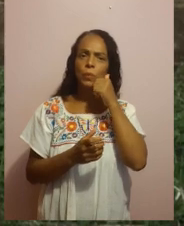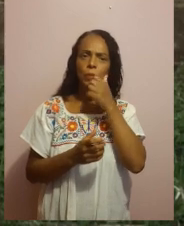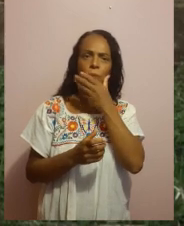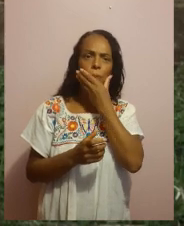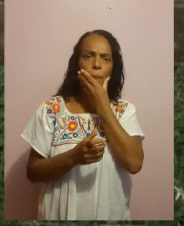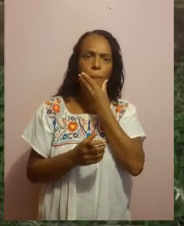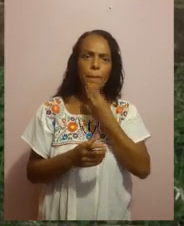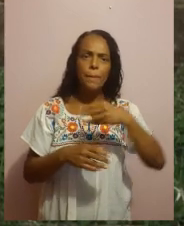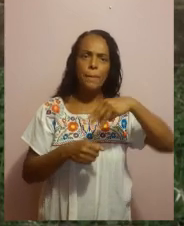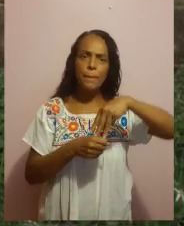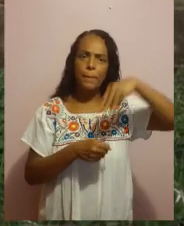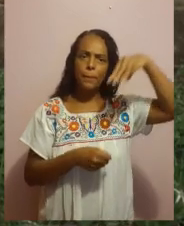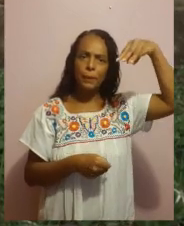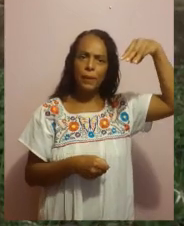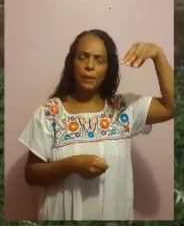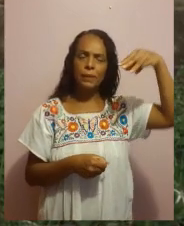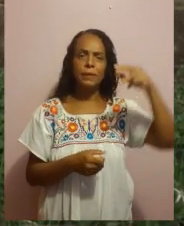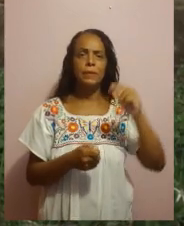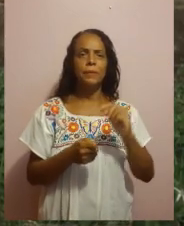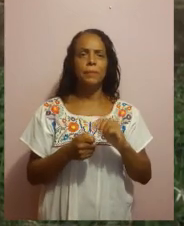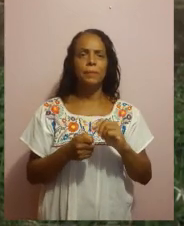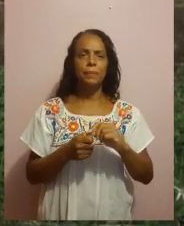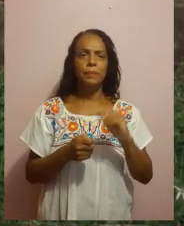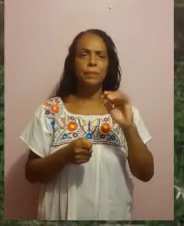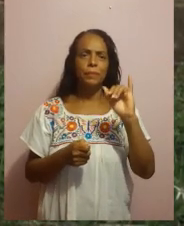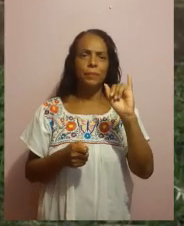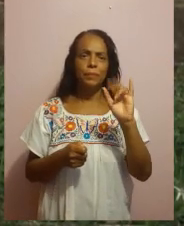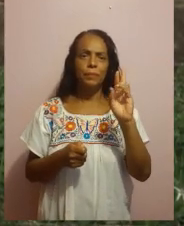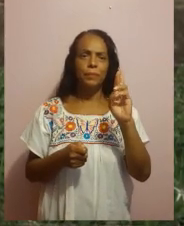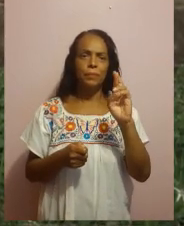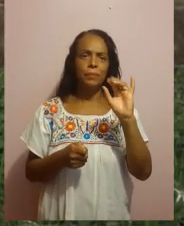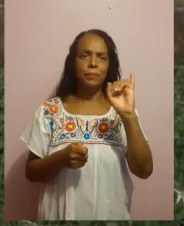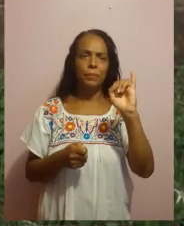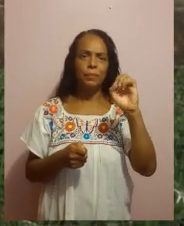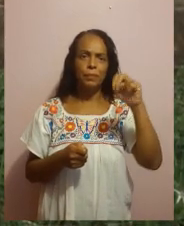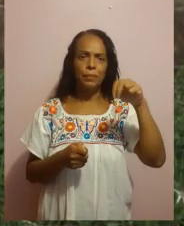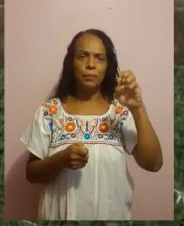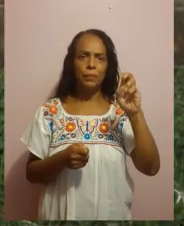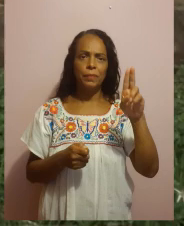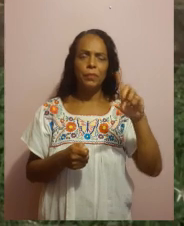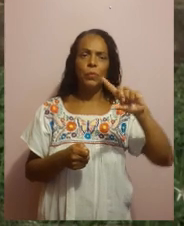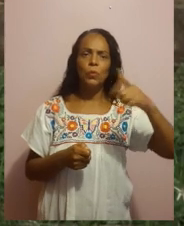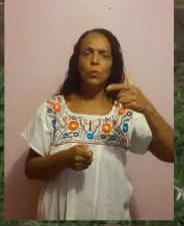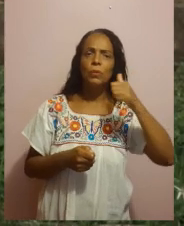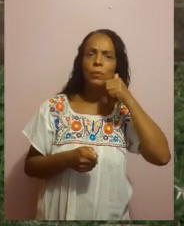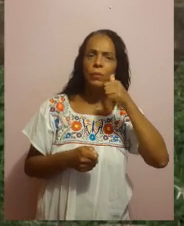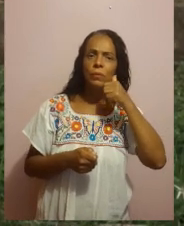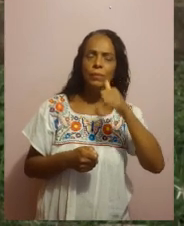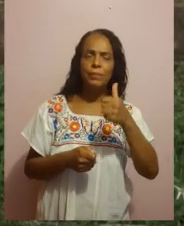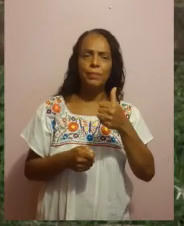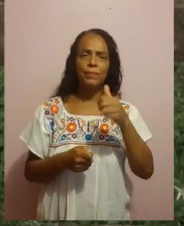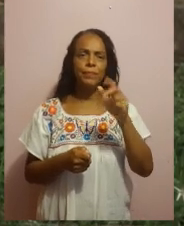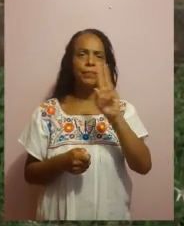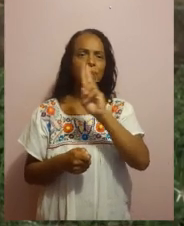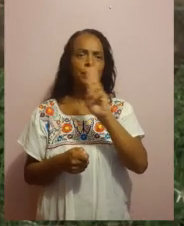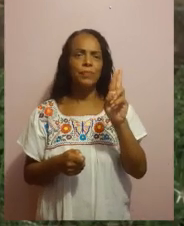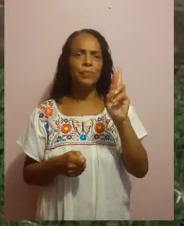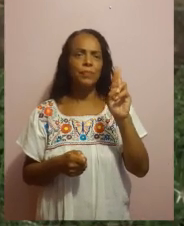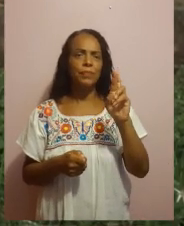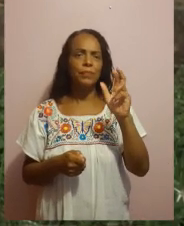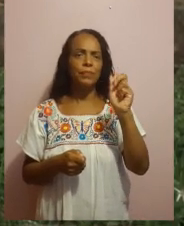com a própria moça que cuidava da casa, a Raimunda Marques